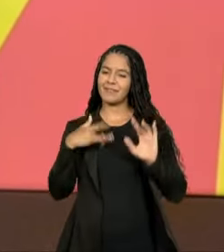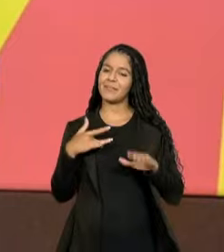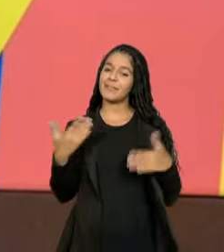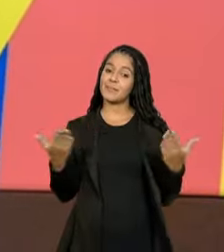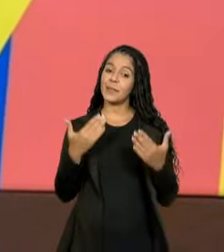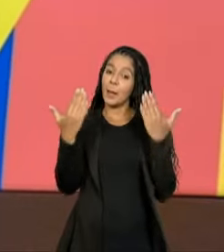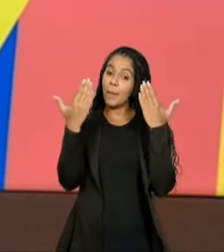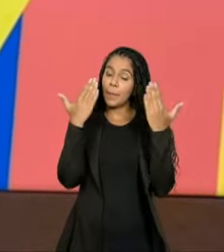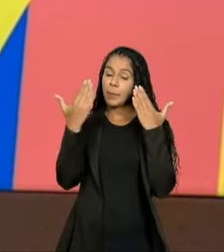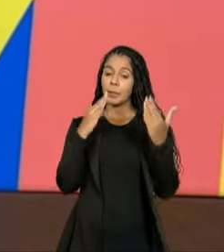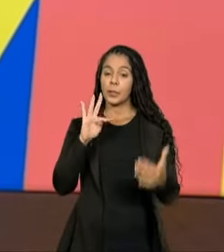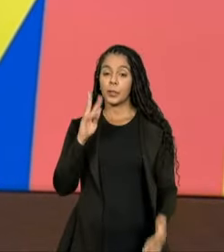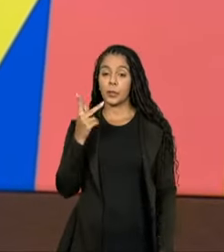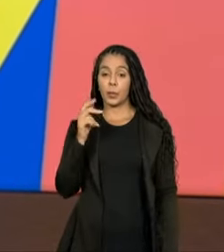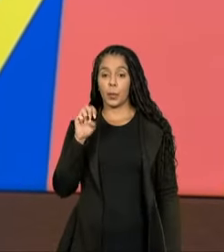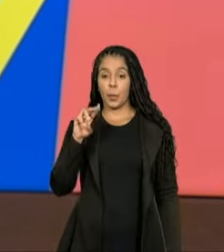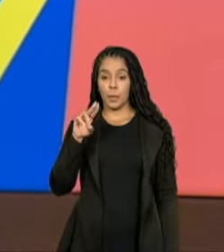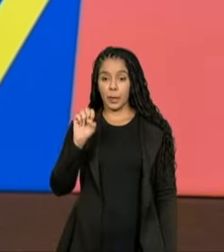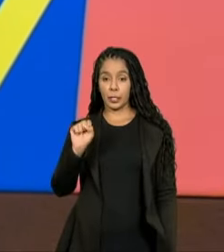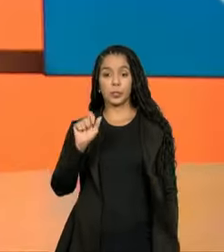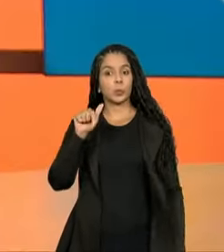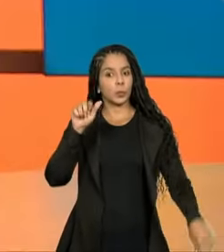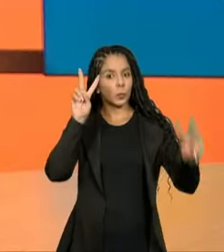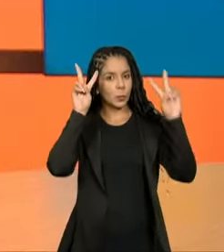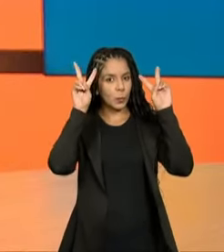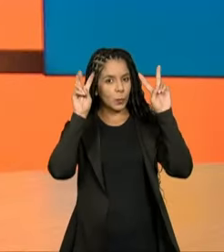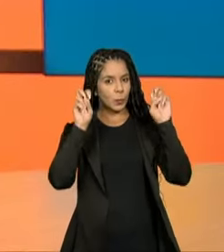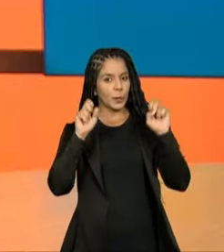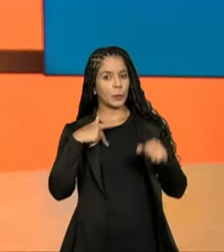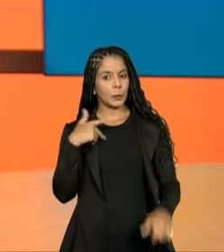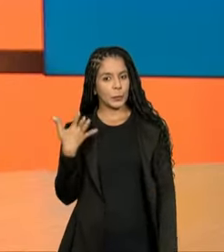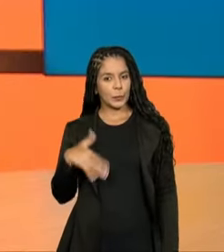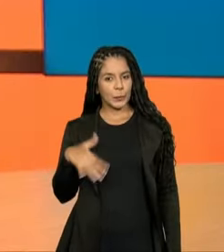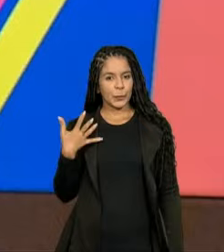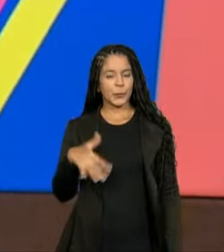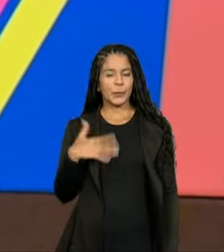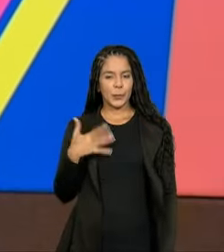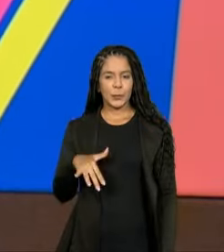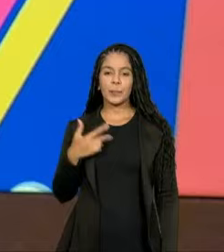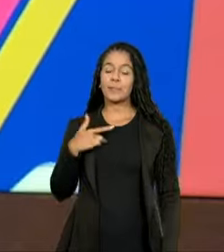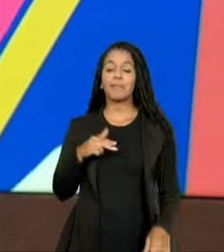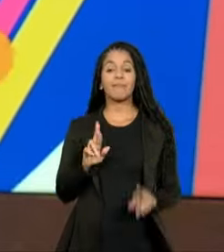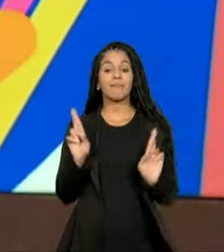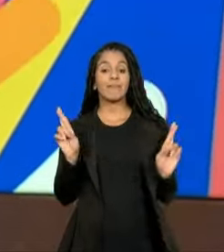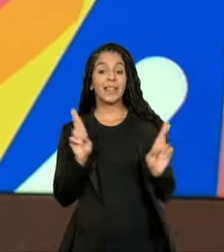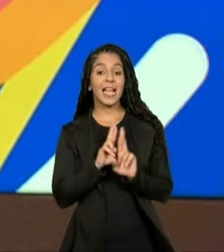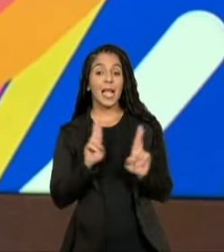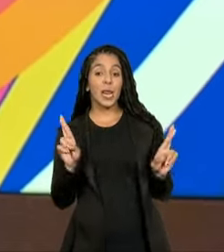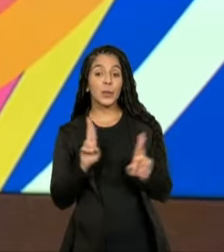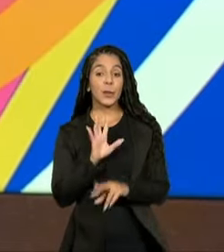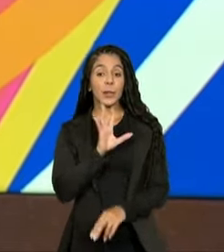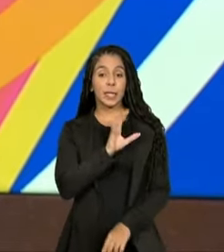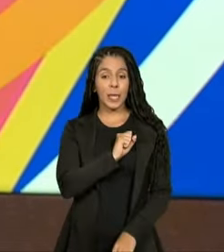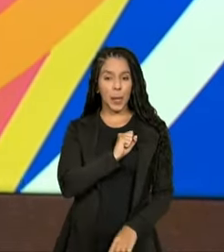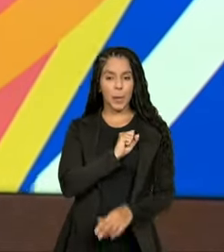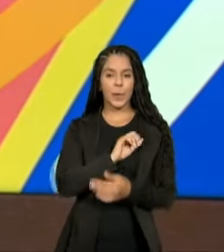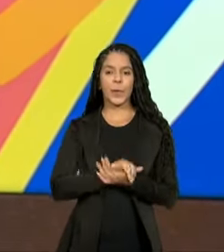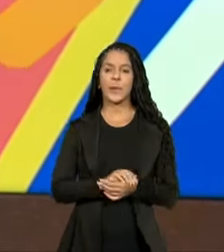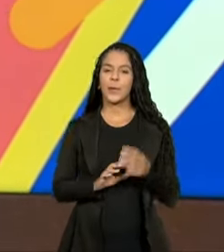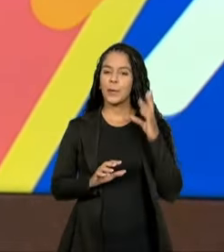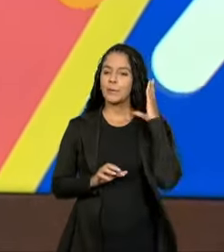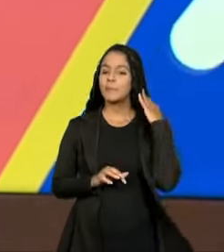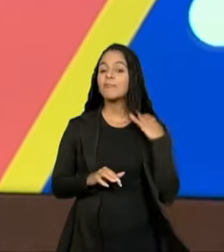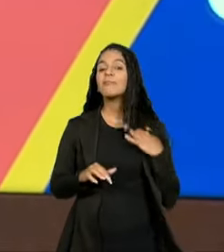tem o psicólogo Thomas Schultz, como um assunto que dá pano pra manga. Relacionamentos amorosos. E